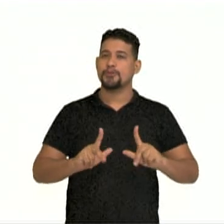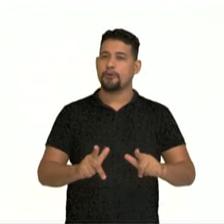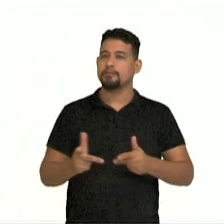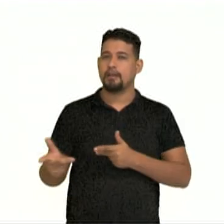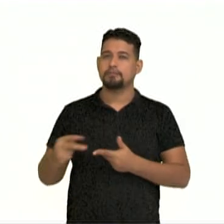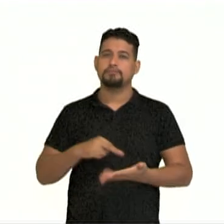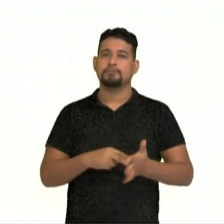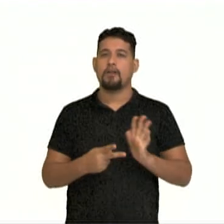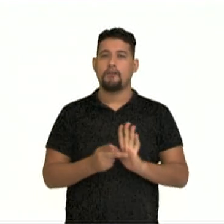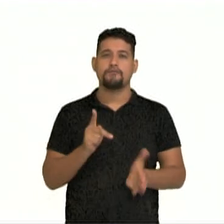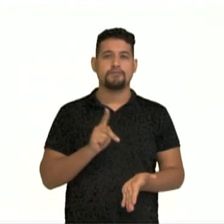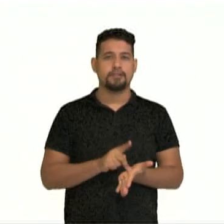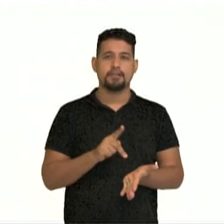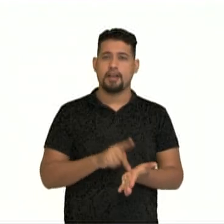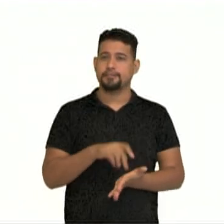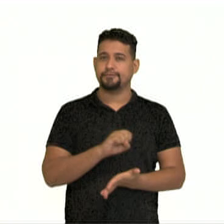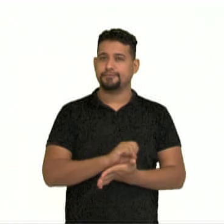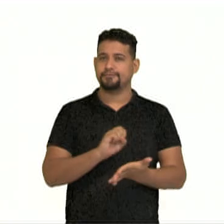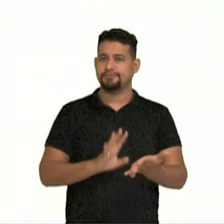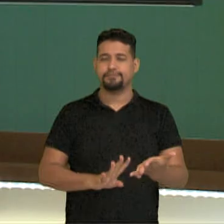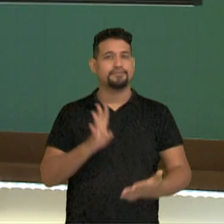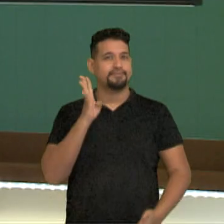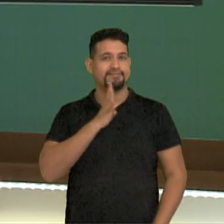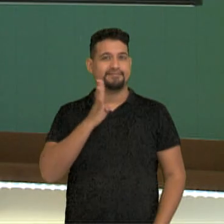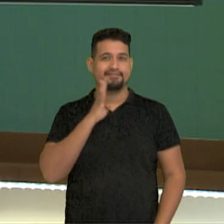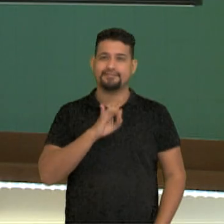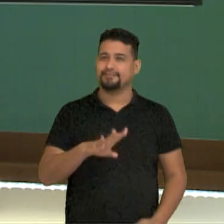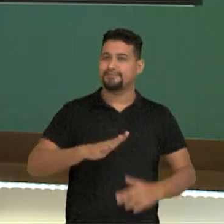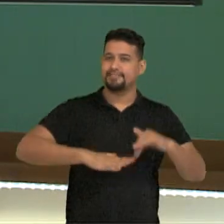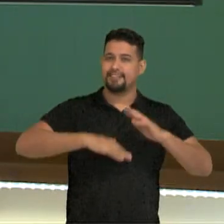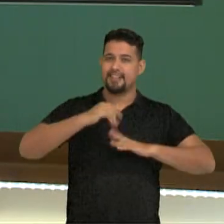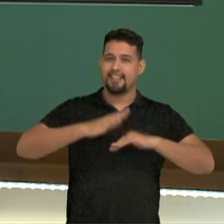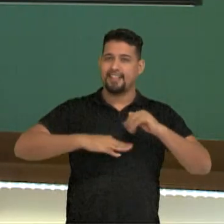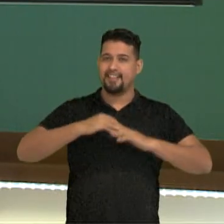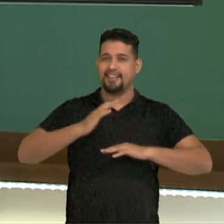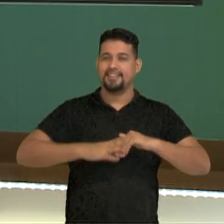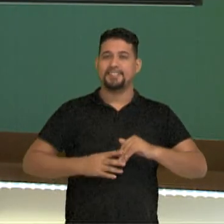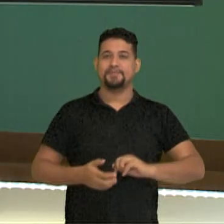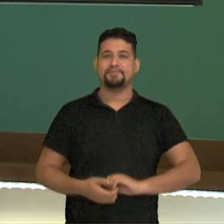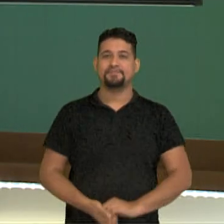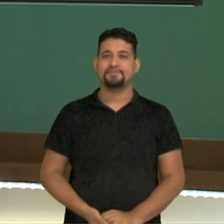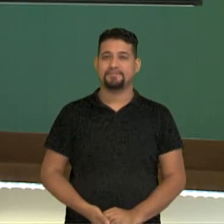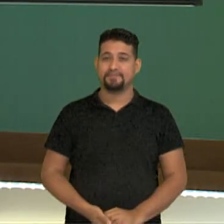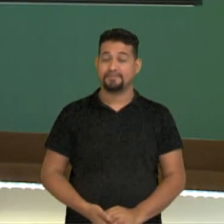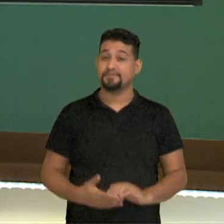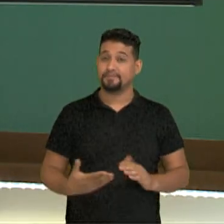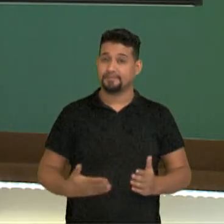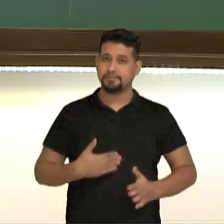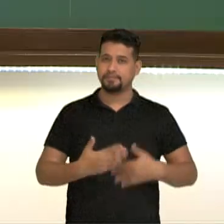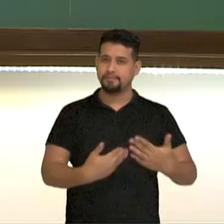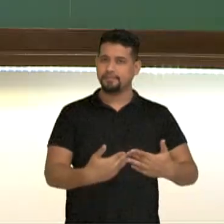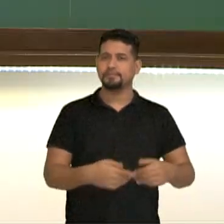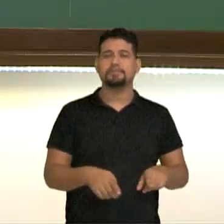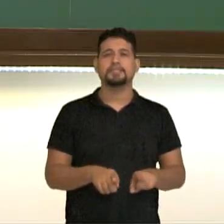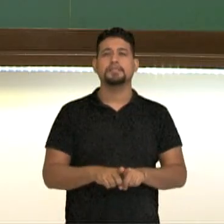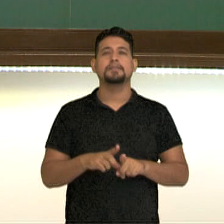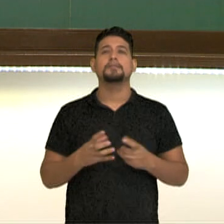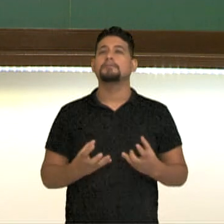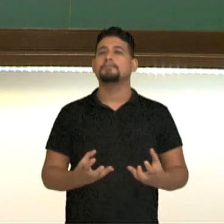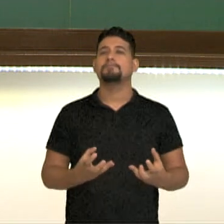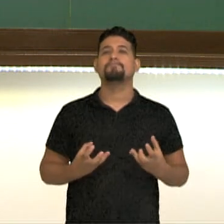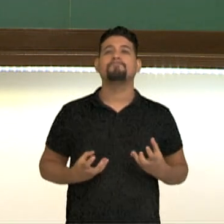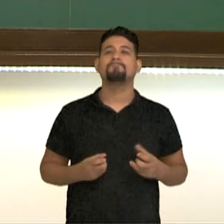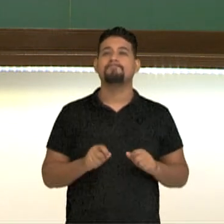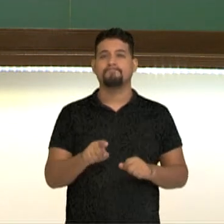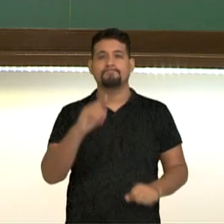são verdadeiras. Um exercício bem bacana só para você praticar. Pessoal, indo adiante, eu quero que